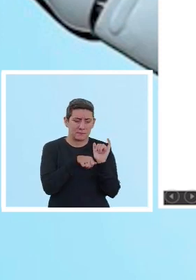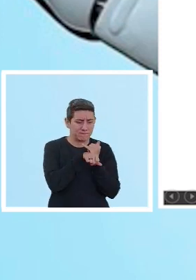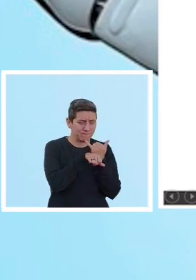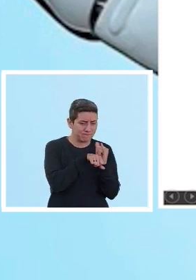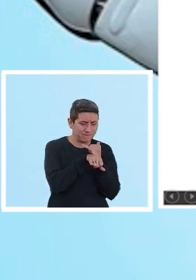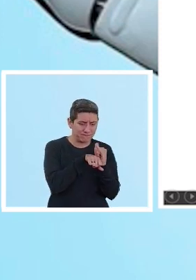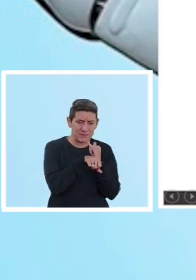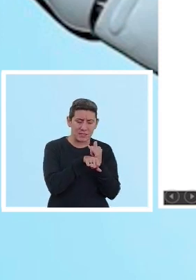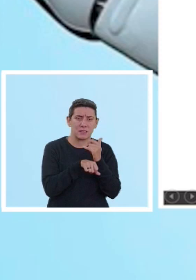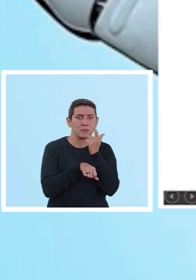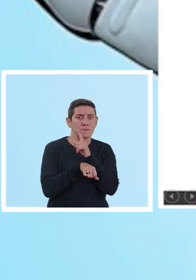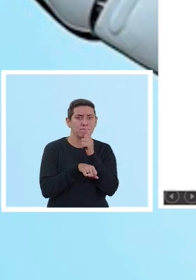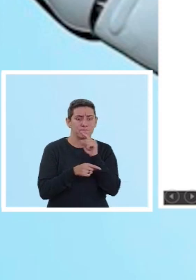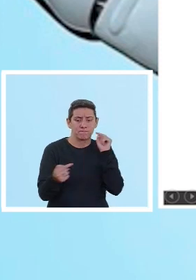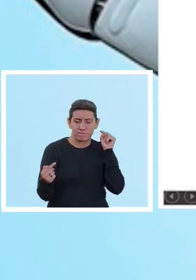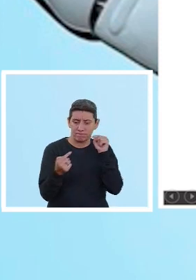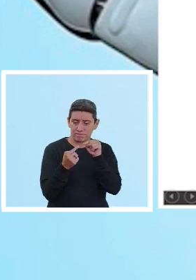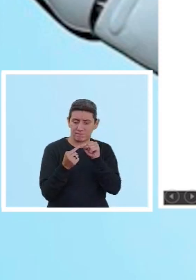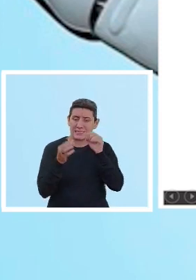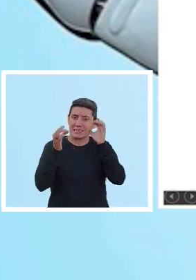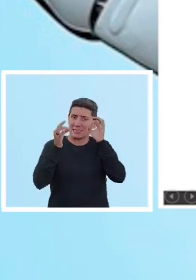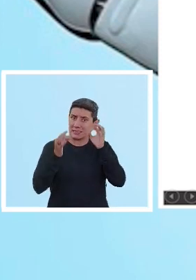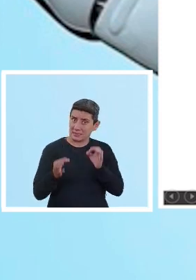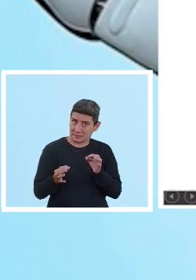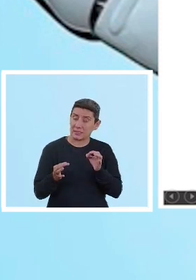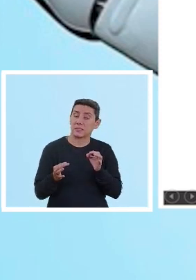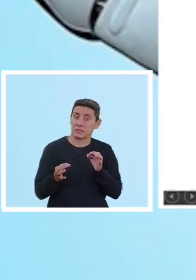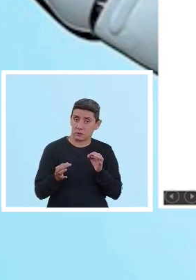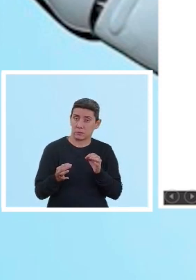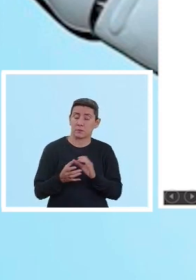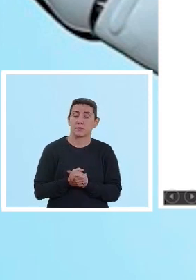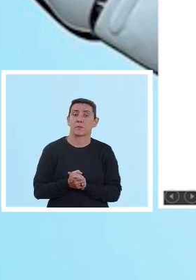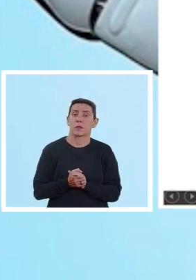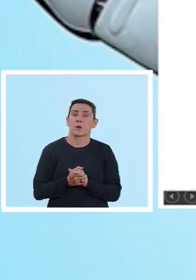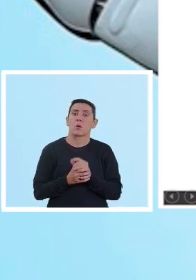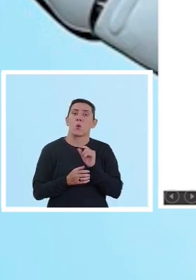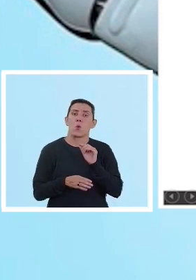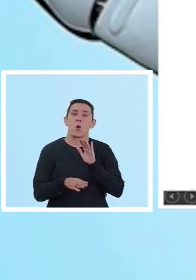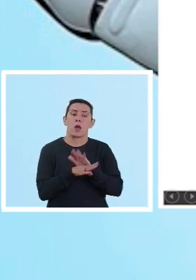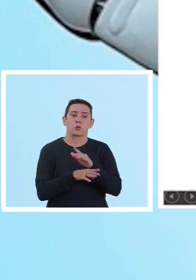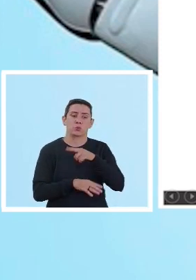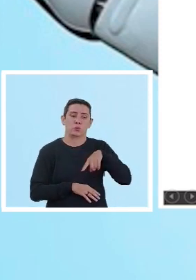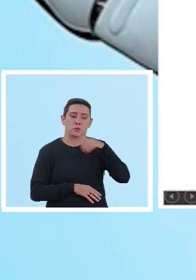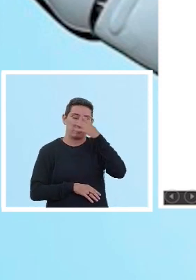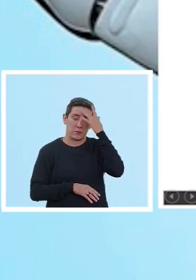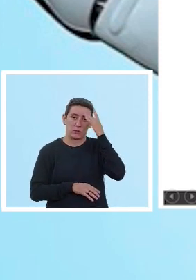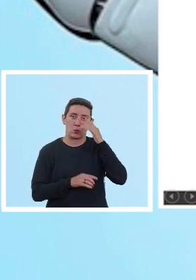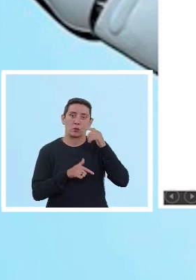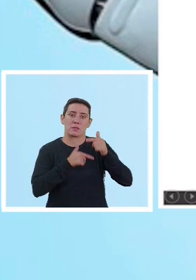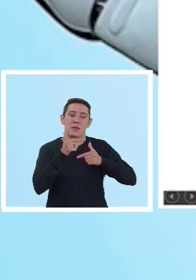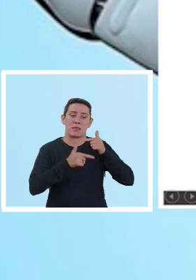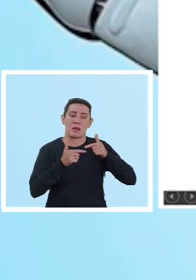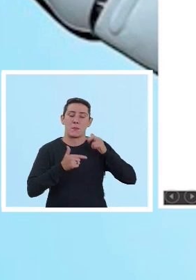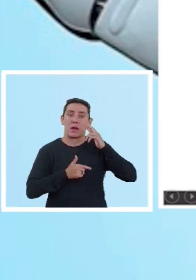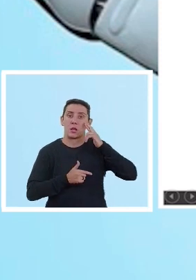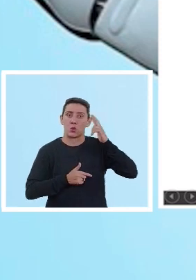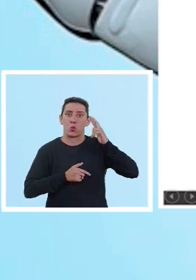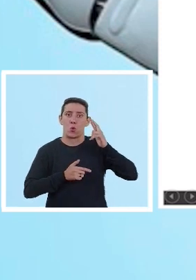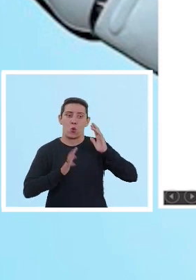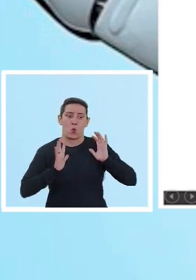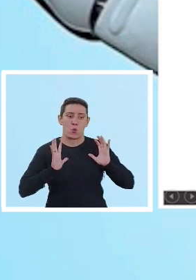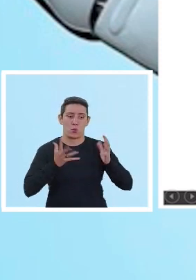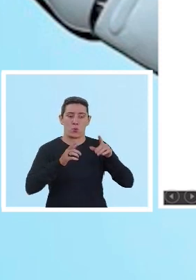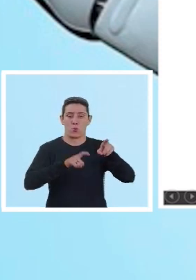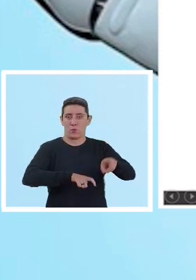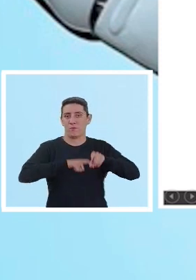ferramenta de precisão para o produtor criador né É como você vende se a